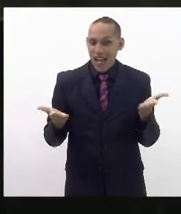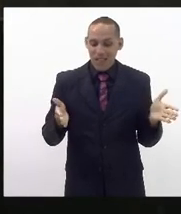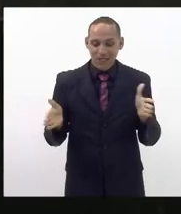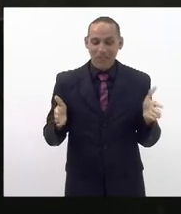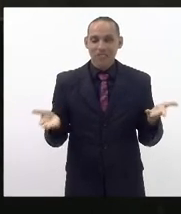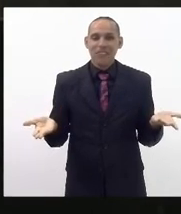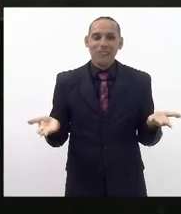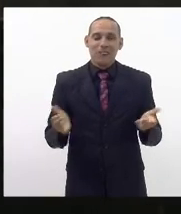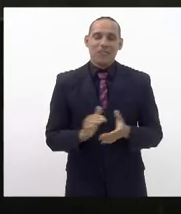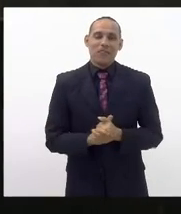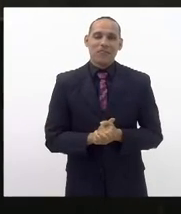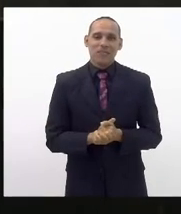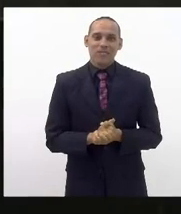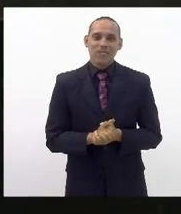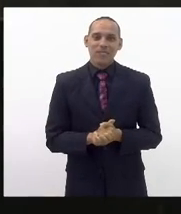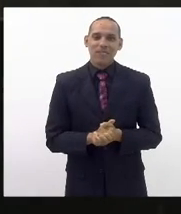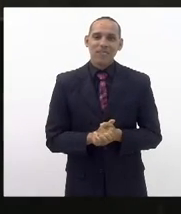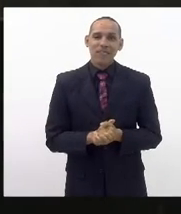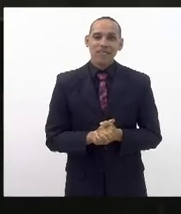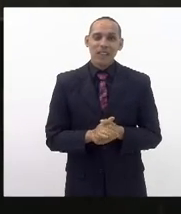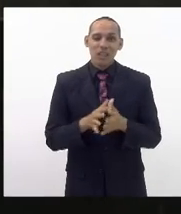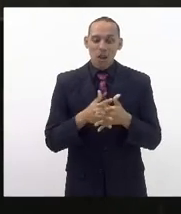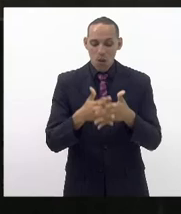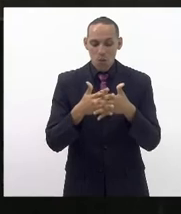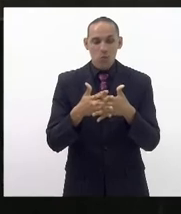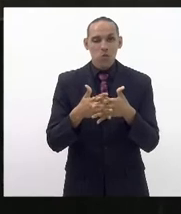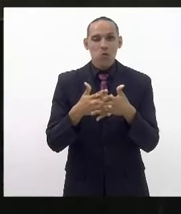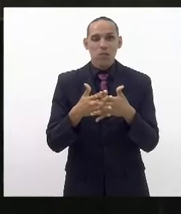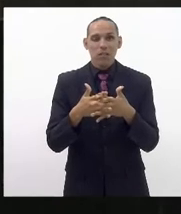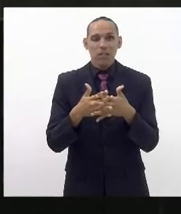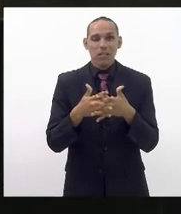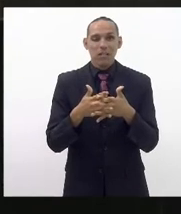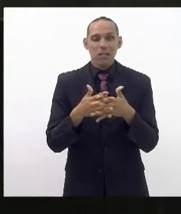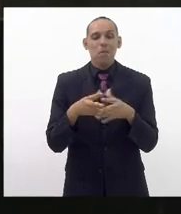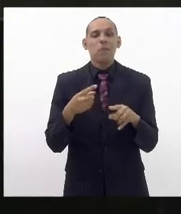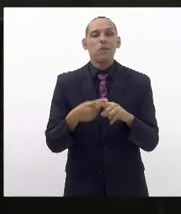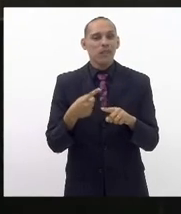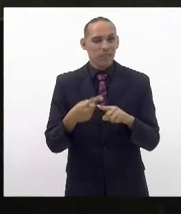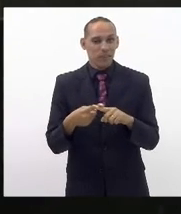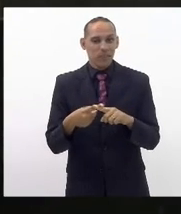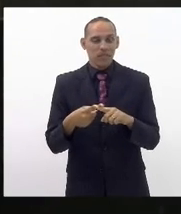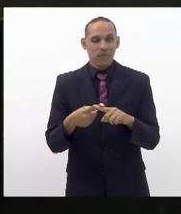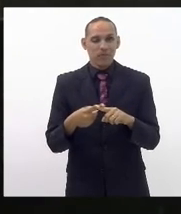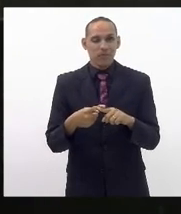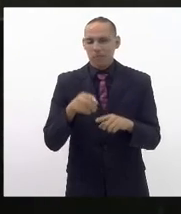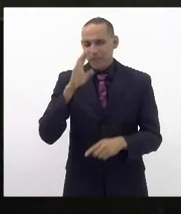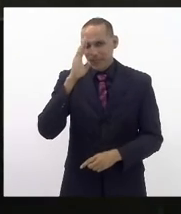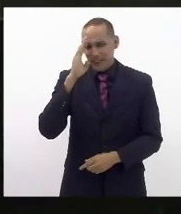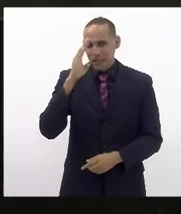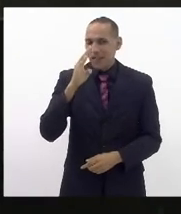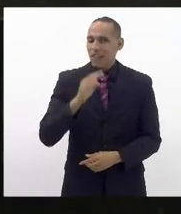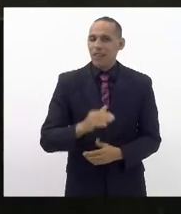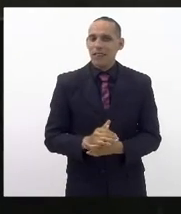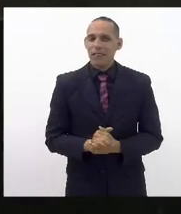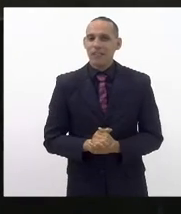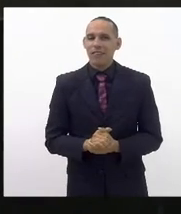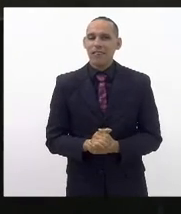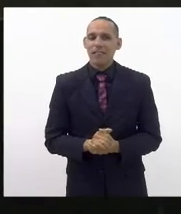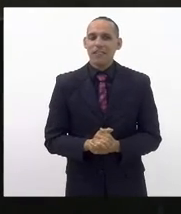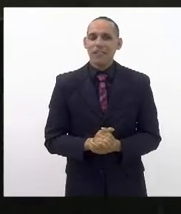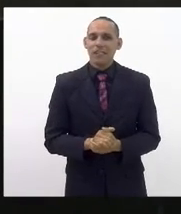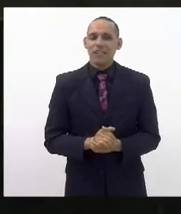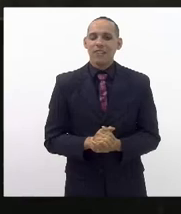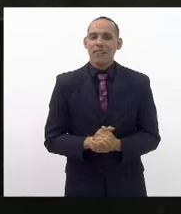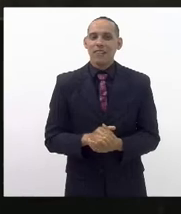atuais. E esta confusão foi fruto, principalmente, desses